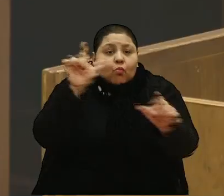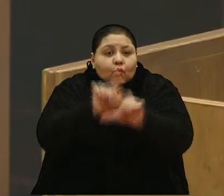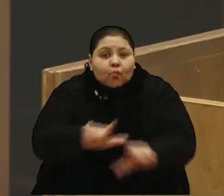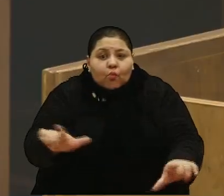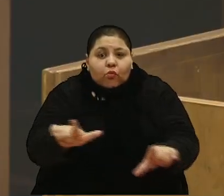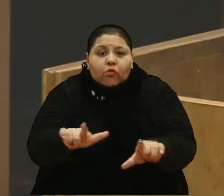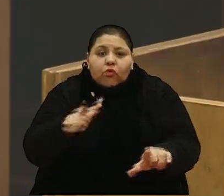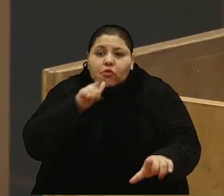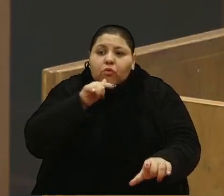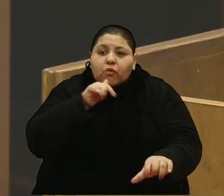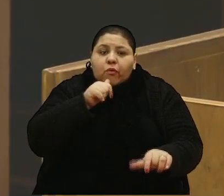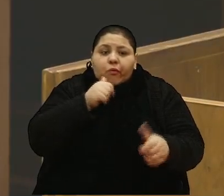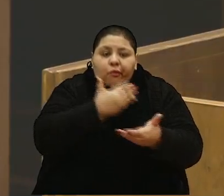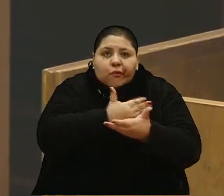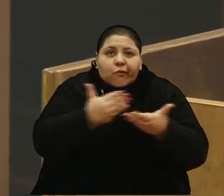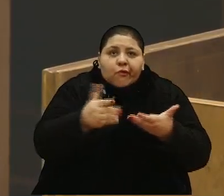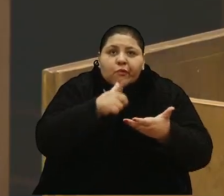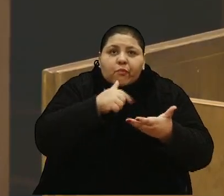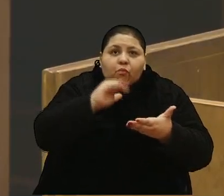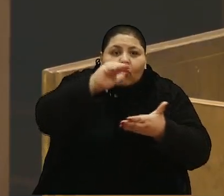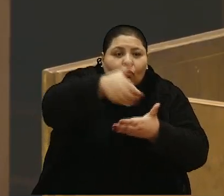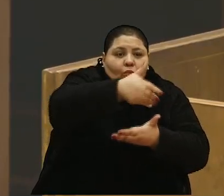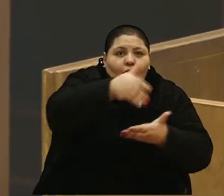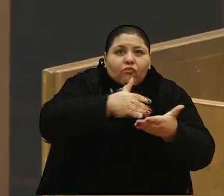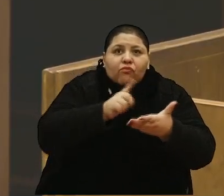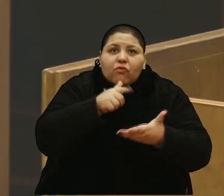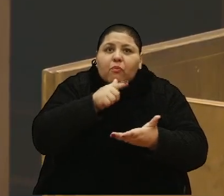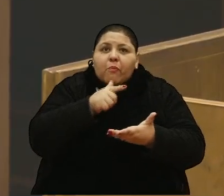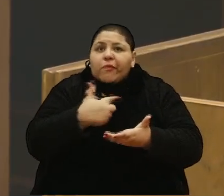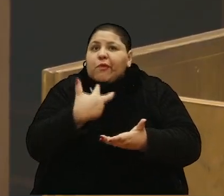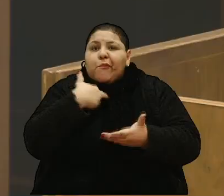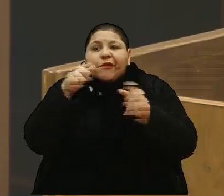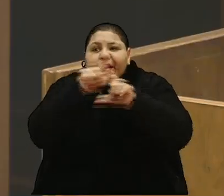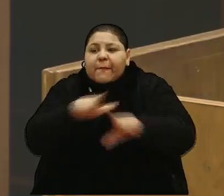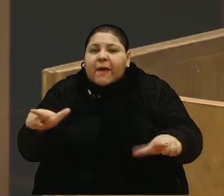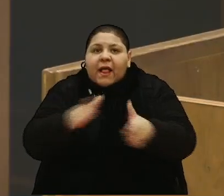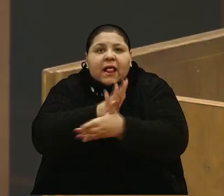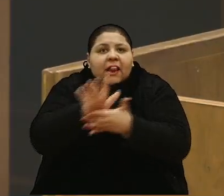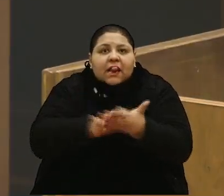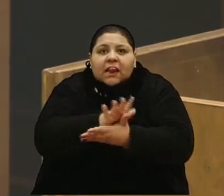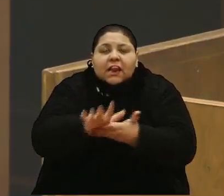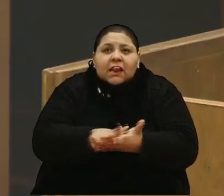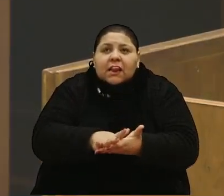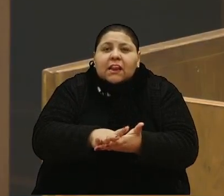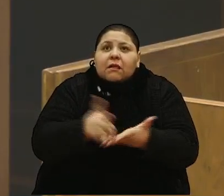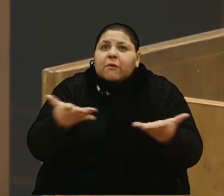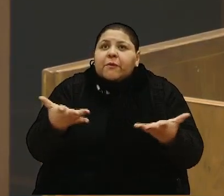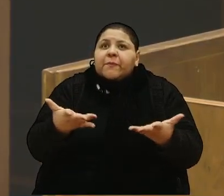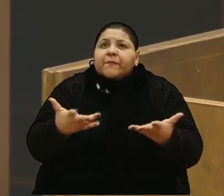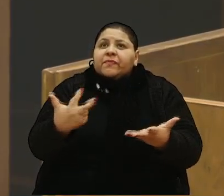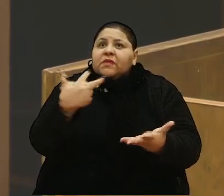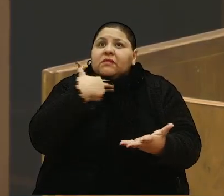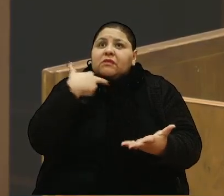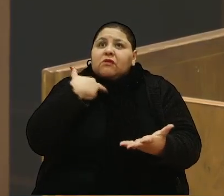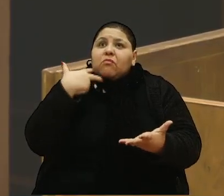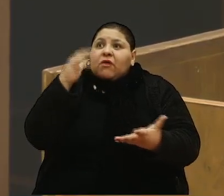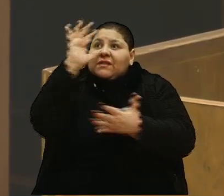nascente. Ele não pode limpar um valo. Ele não pode limpar um açude. Ele não pode juntar uma árvore que o tempo